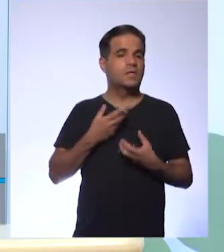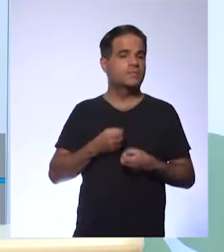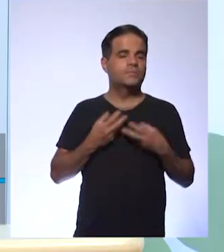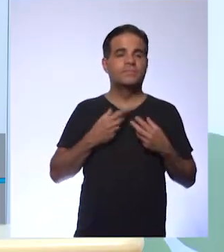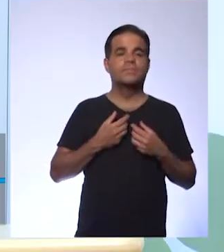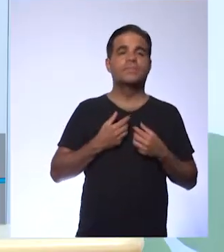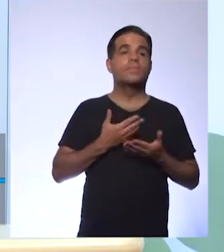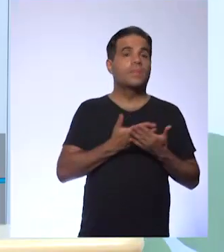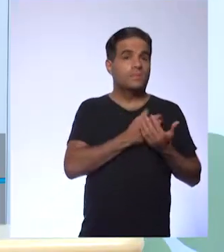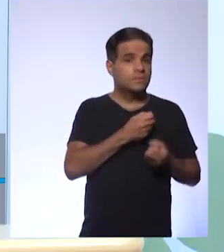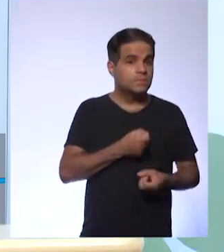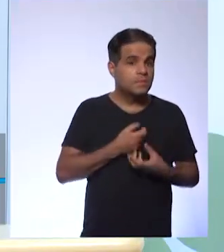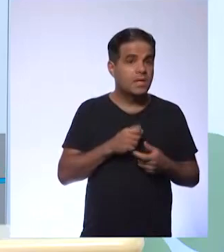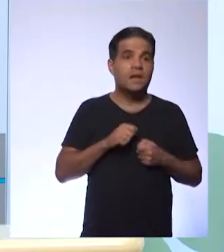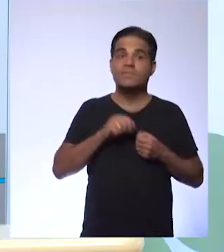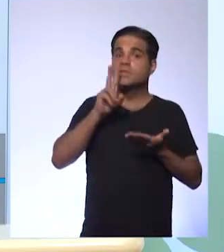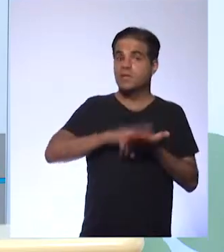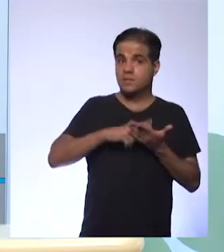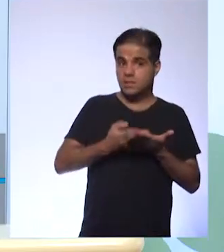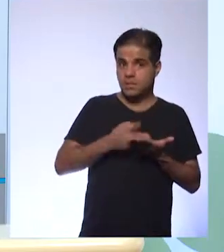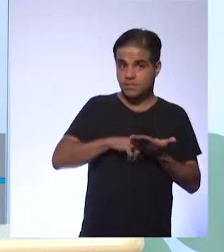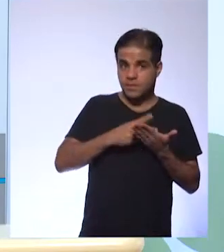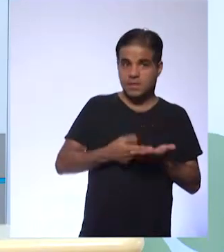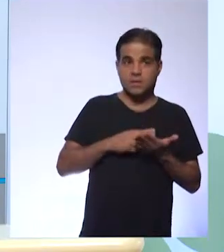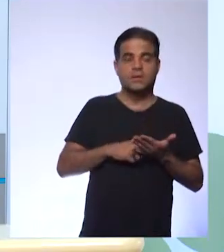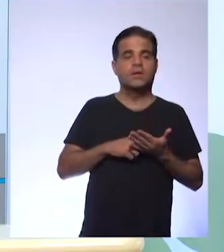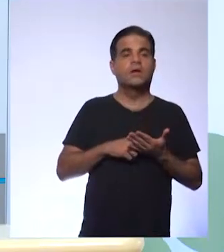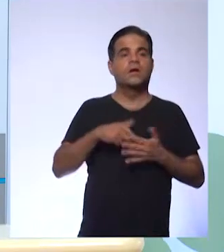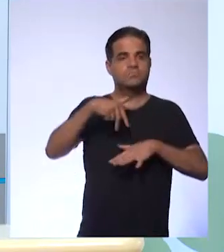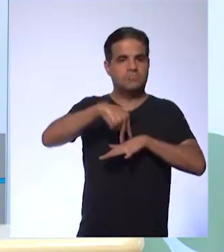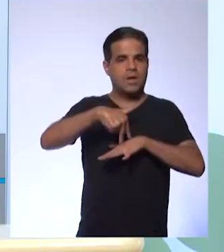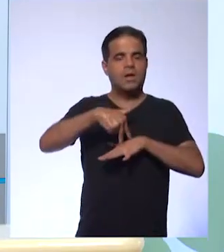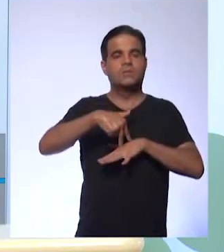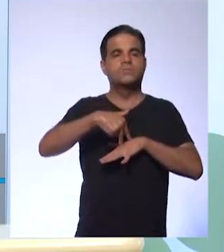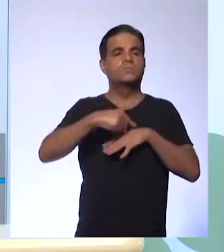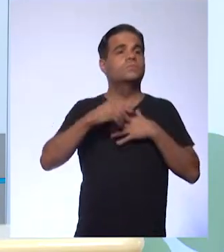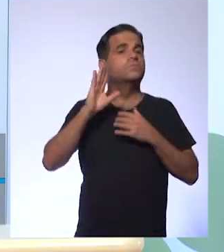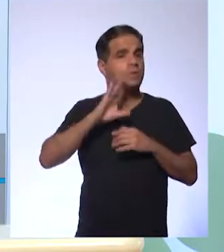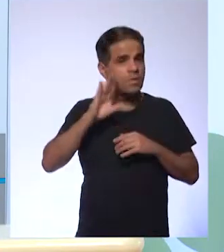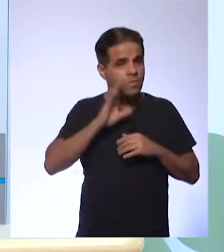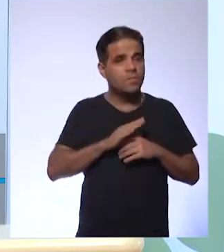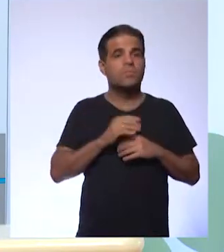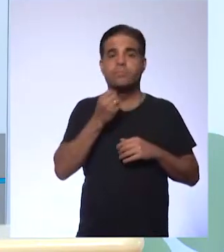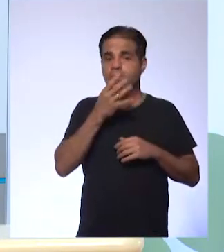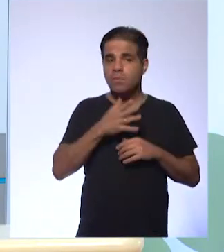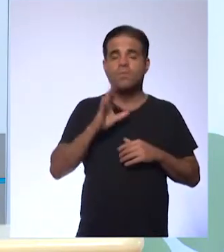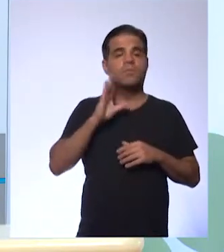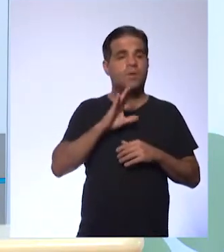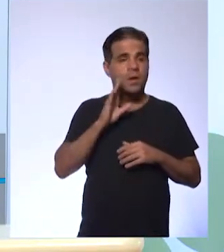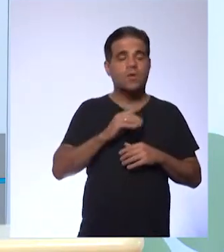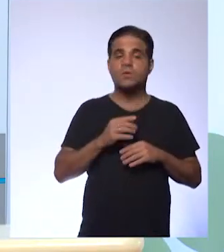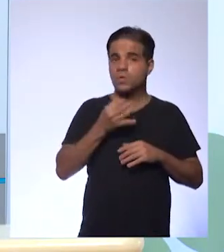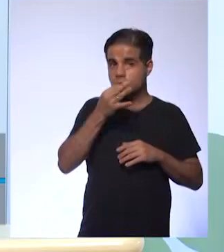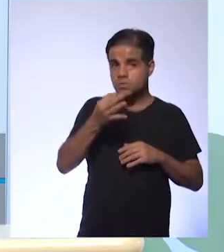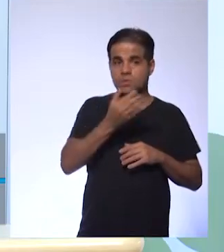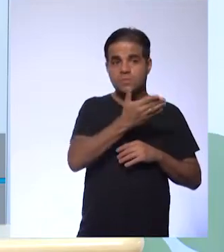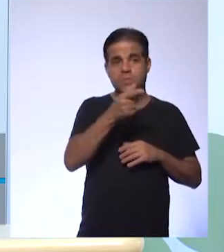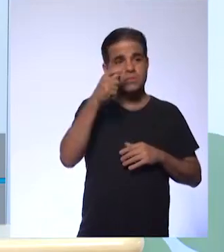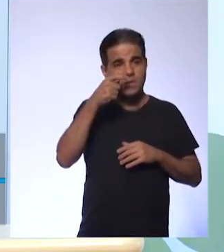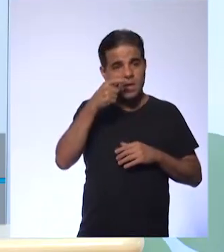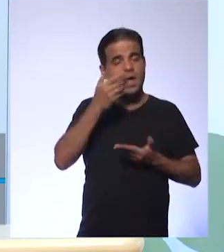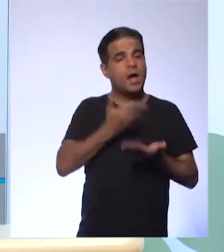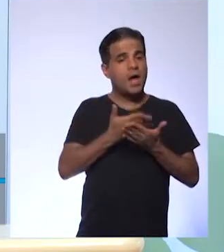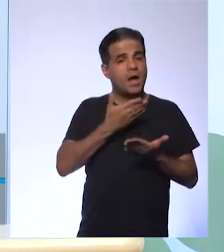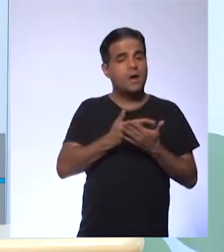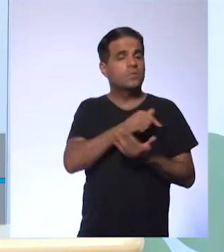do sétimo, a Mônica fez a interpretação, né, no palco. Então também ficou muito legal. Eu até sugiro que vocês assistam